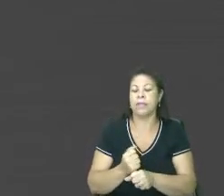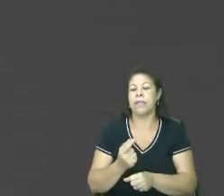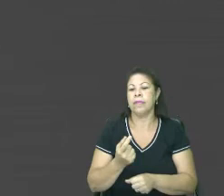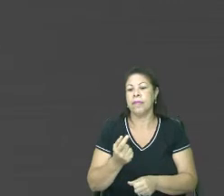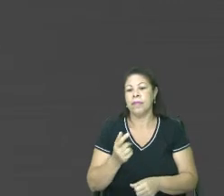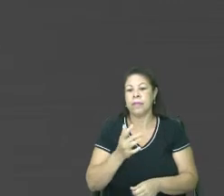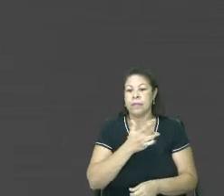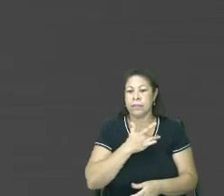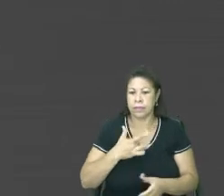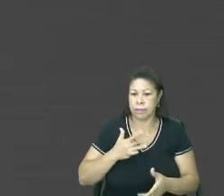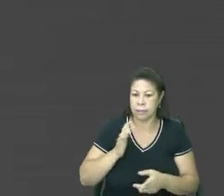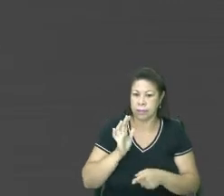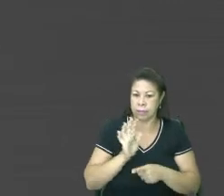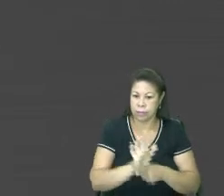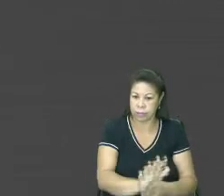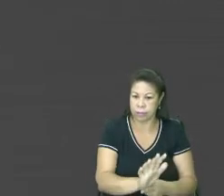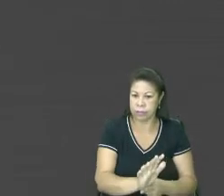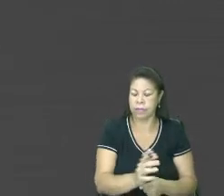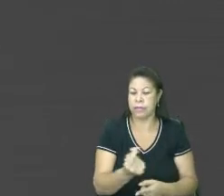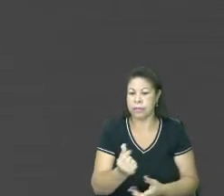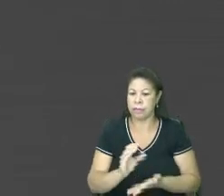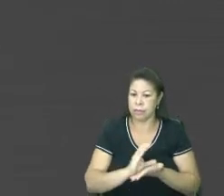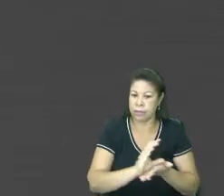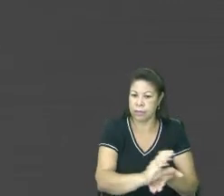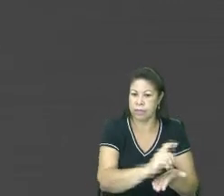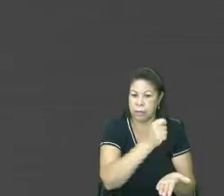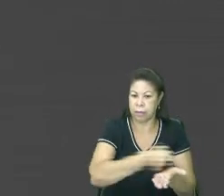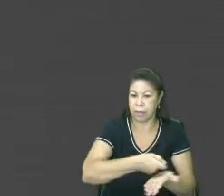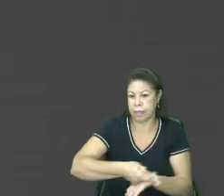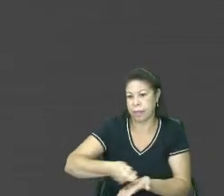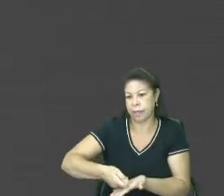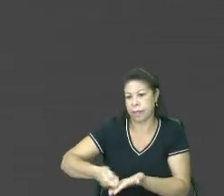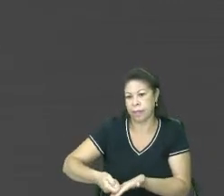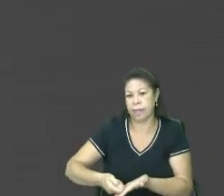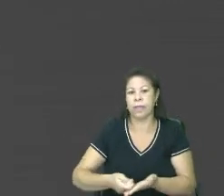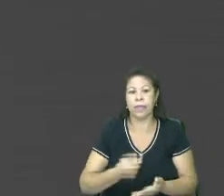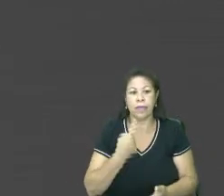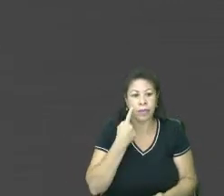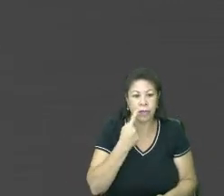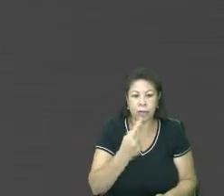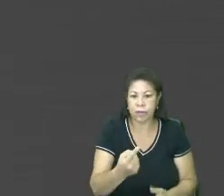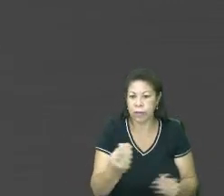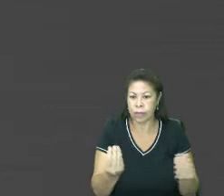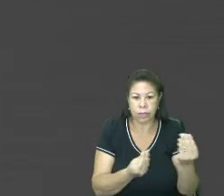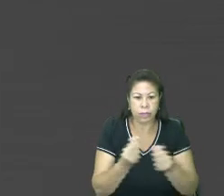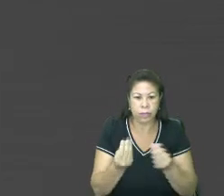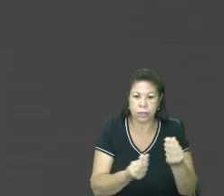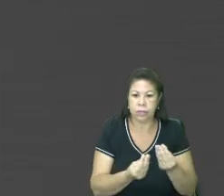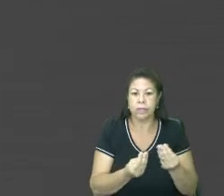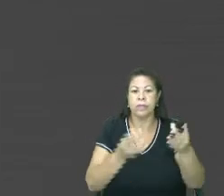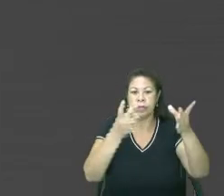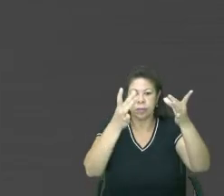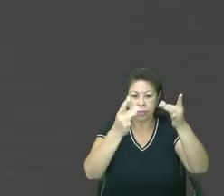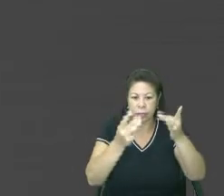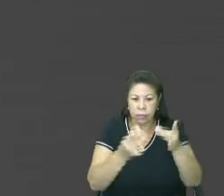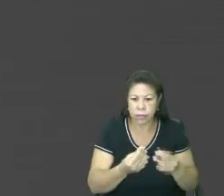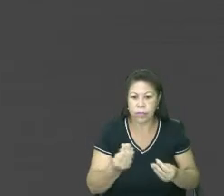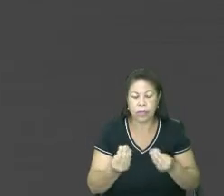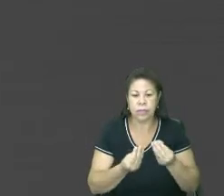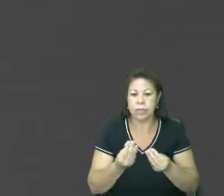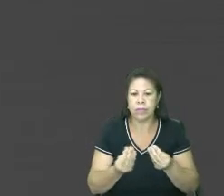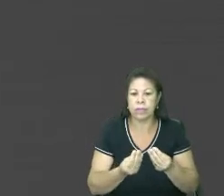gente trouxe, além do primeiro e segundo quadrimestre, para a gente enxergar a composição inteira da receita,